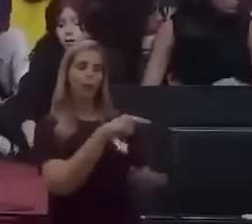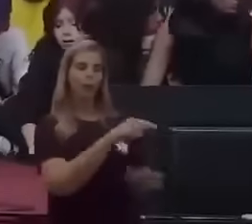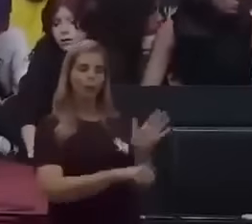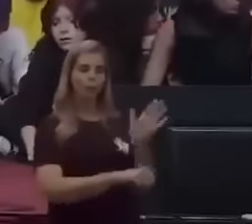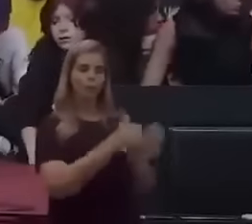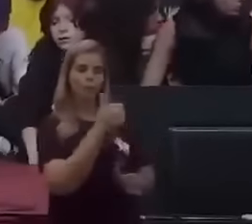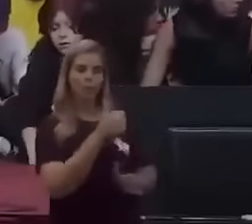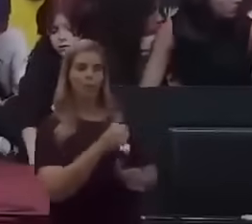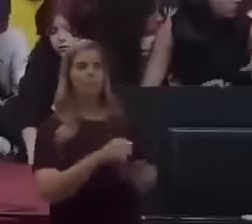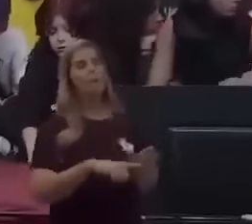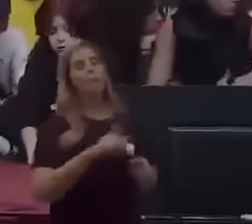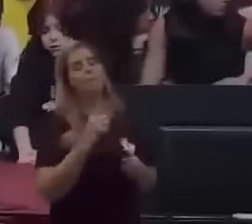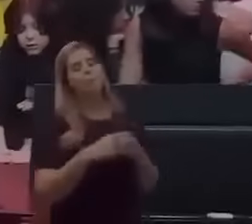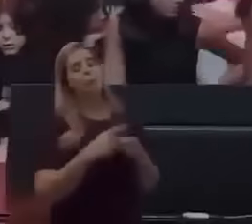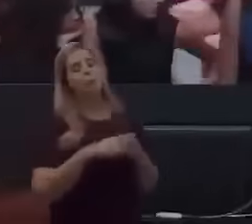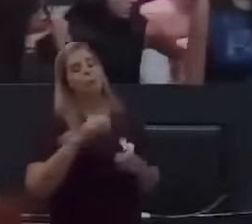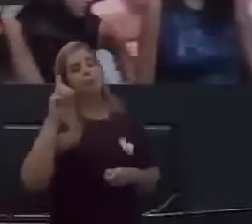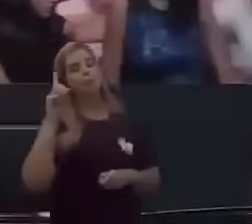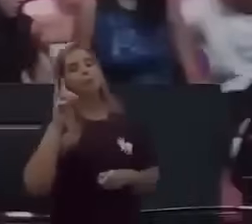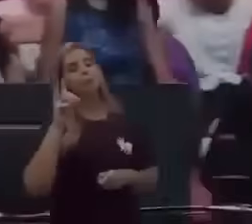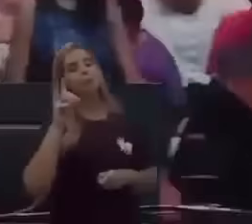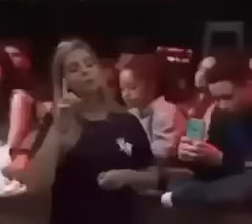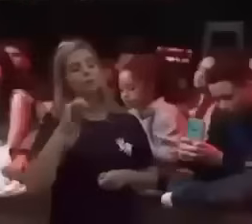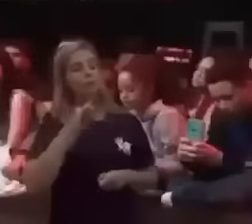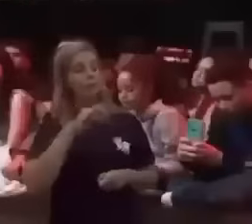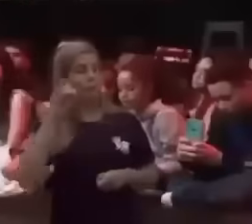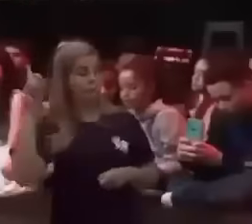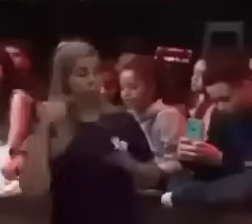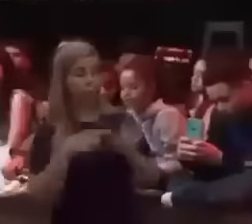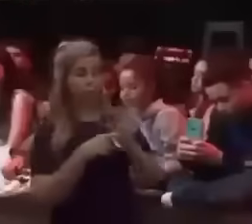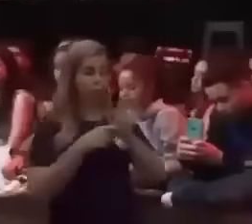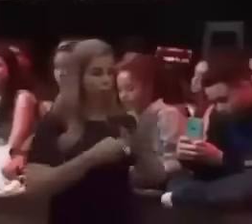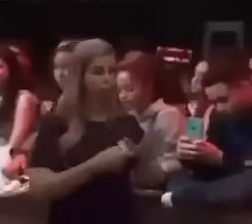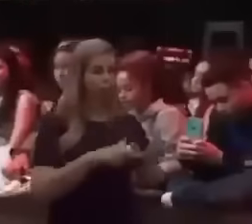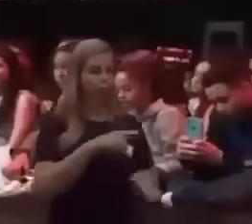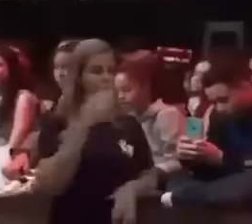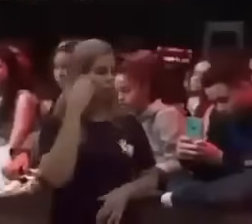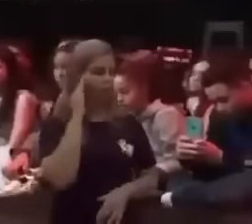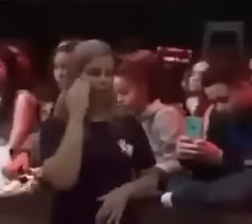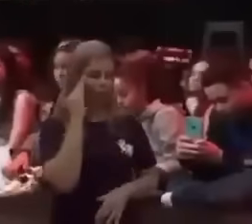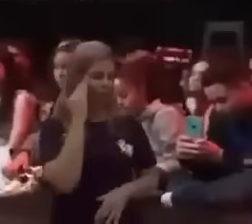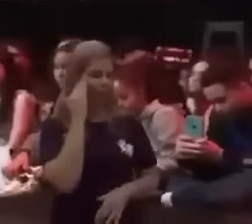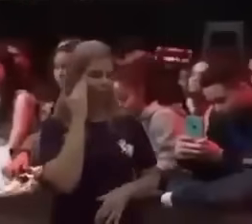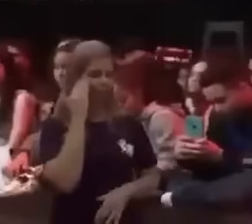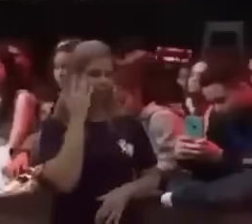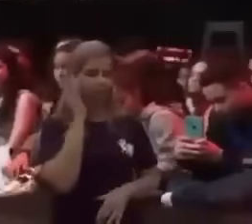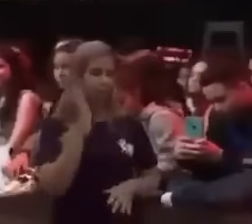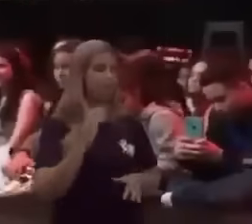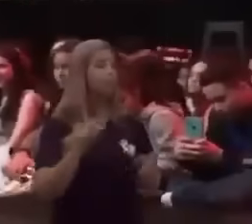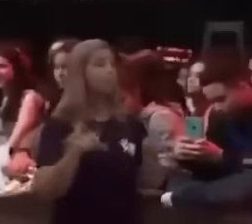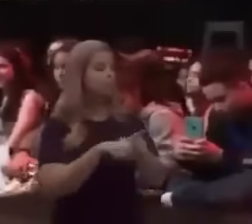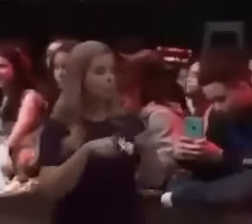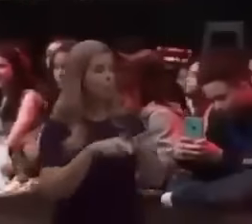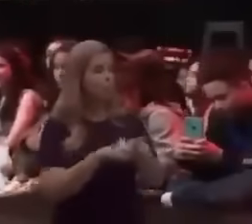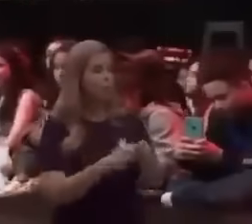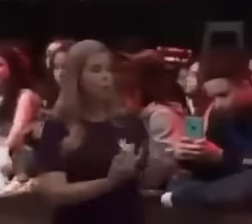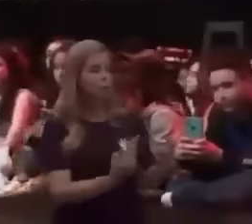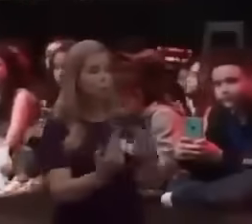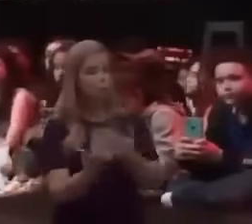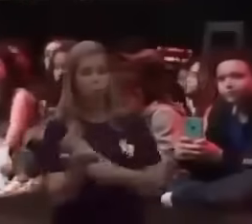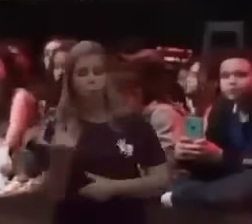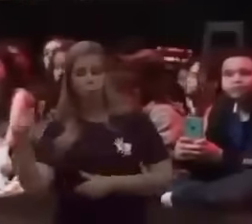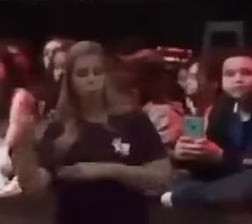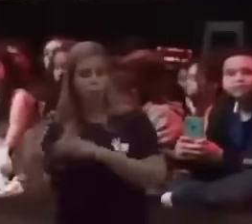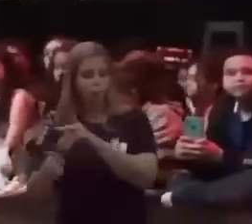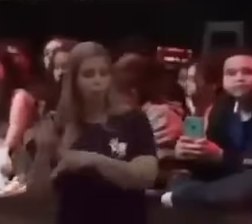Porque se o Pai não tivesse me revelado para você, assim como os outros, também você não saberia quem eu sou. E eu também te digo que